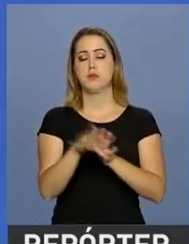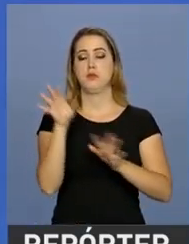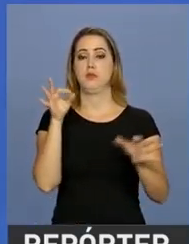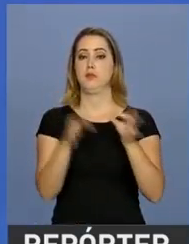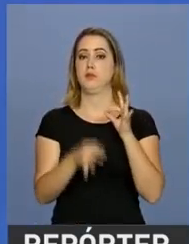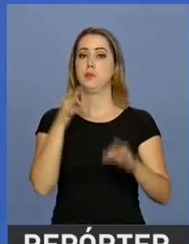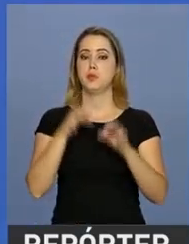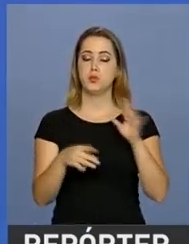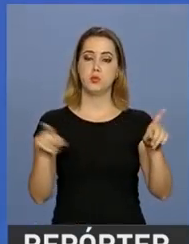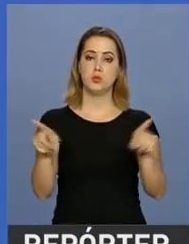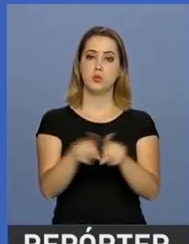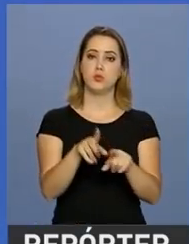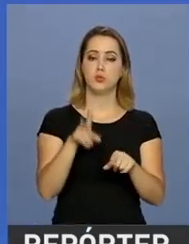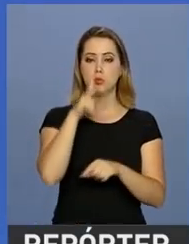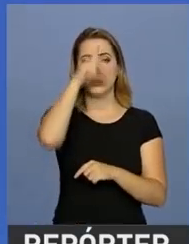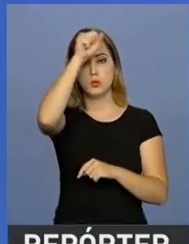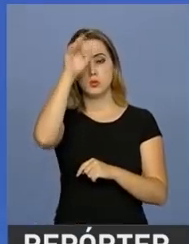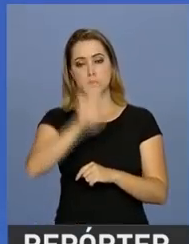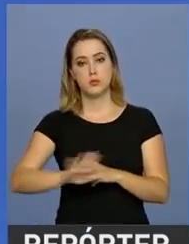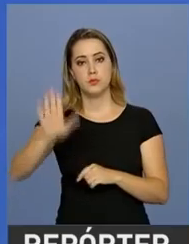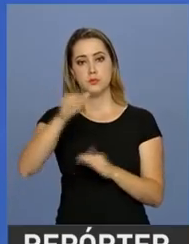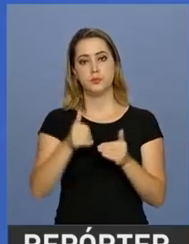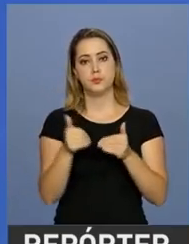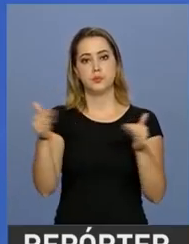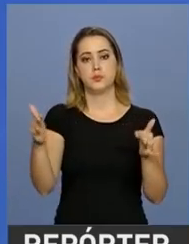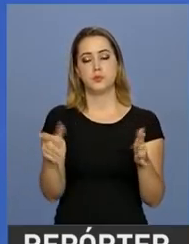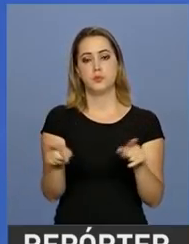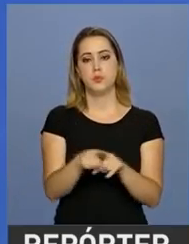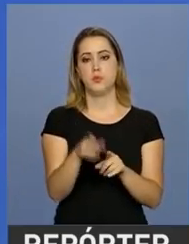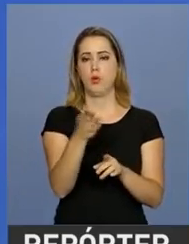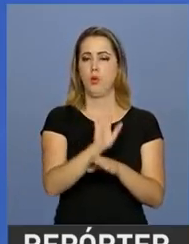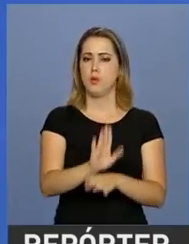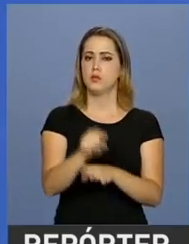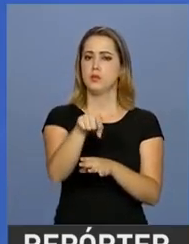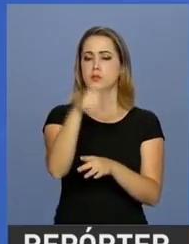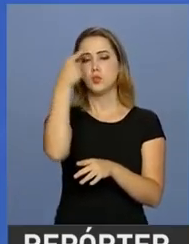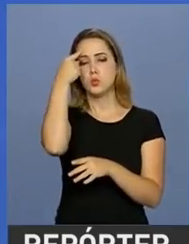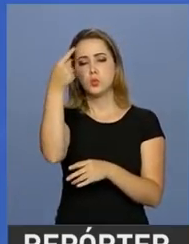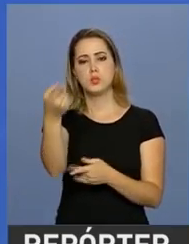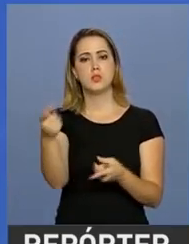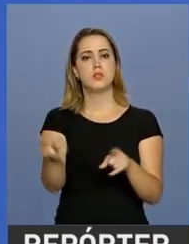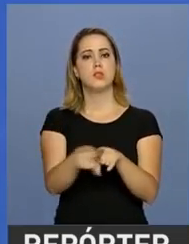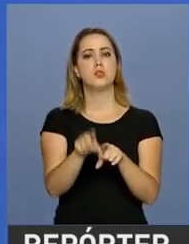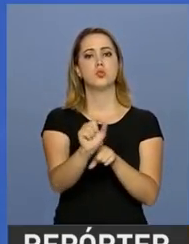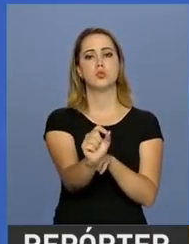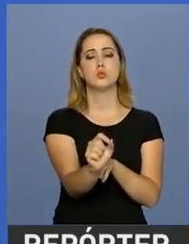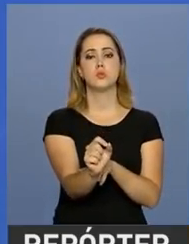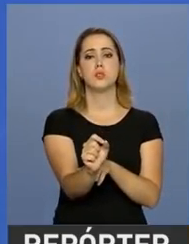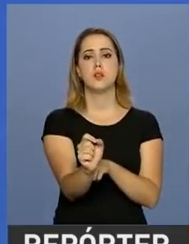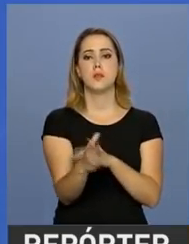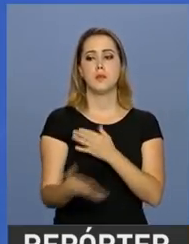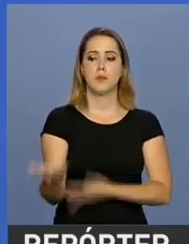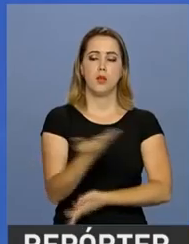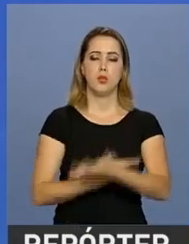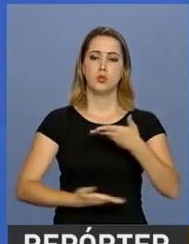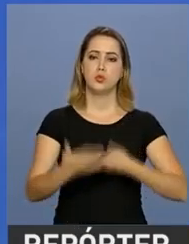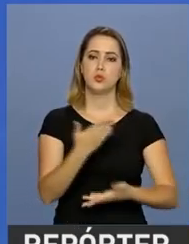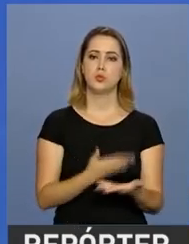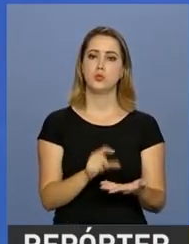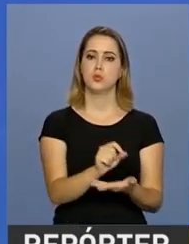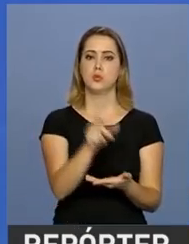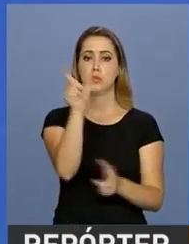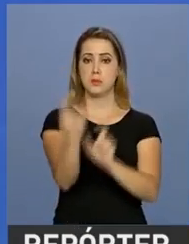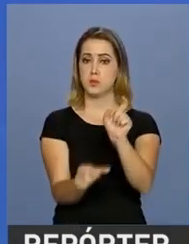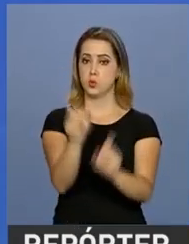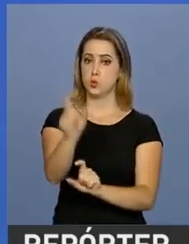força nacional de segurança vai ter o efetivo ampliado com esse reforço na inteligência na cooperação reforço de